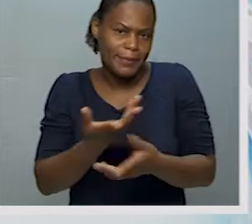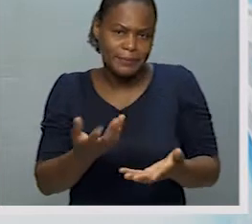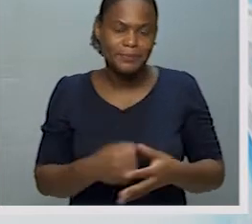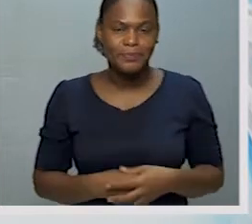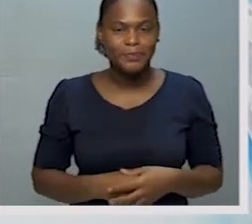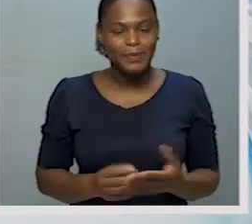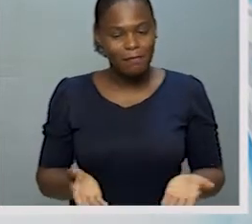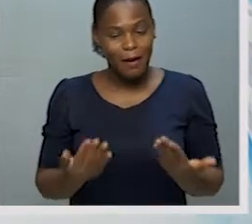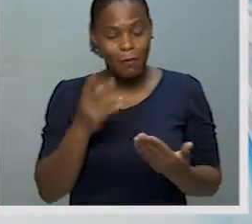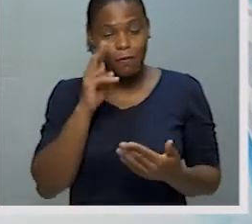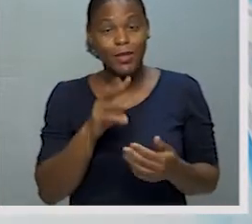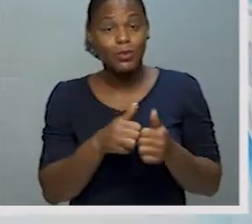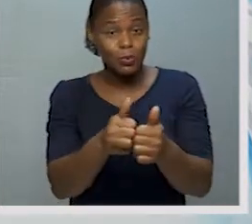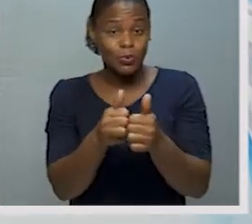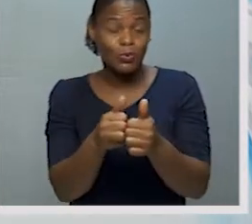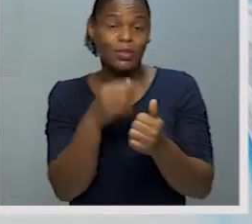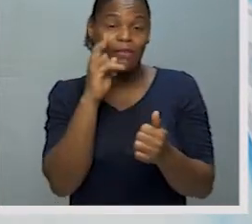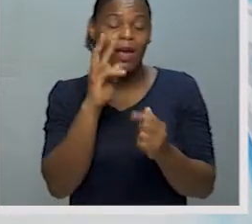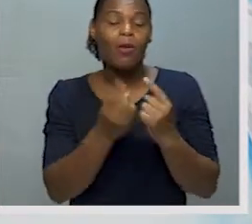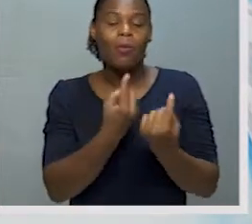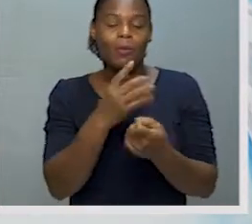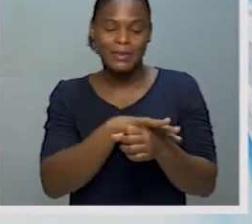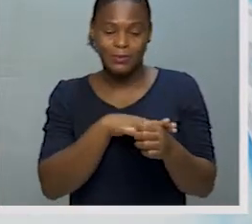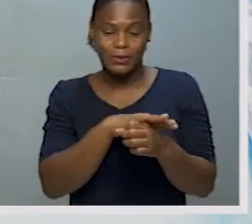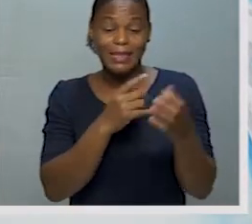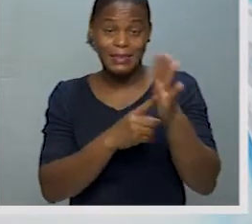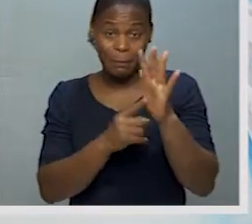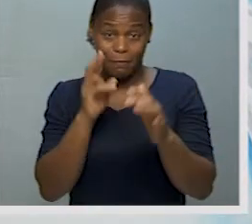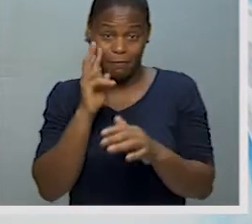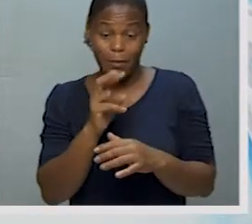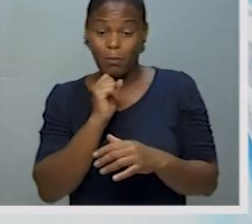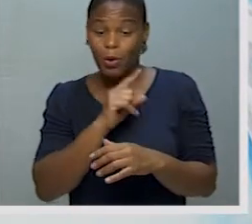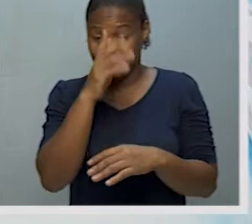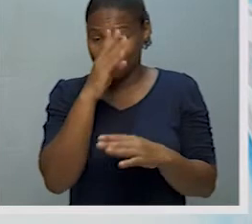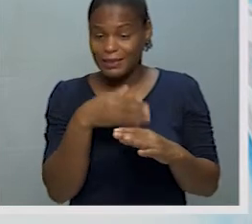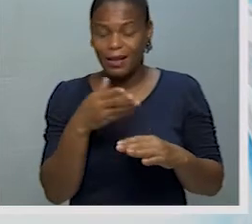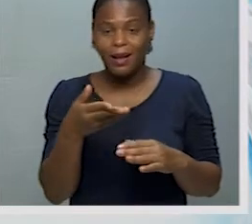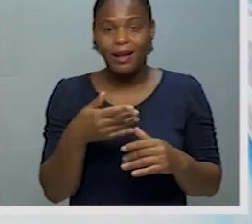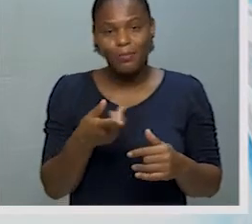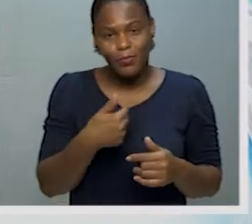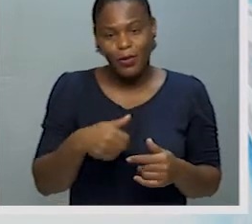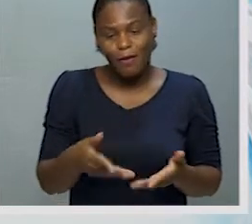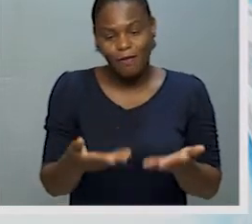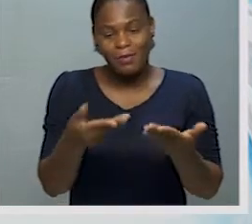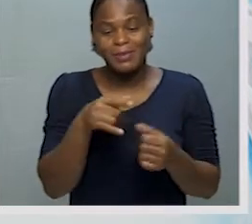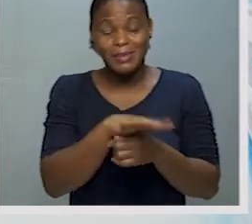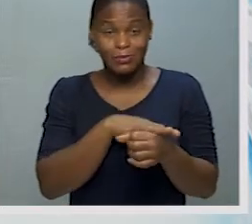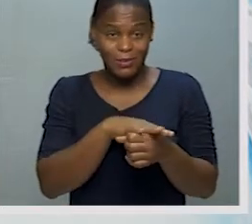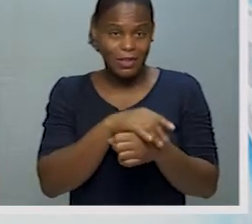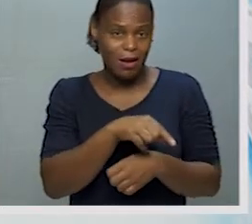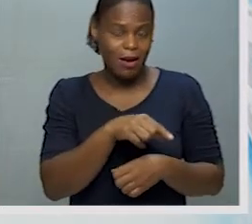etc, etc. Então, vamos ver juntos uma situação que pode ocorrer e nós vamos,